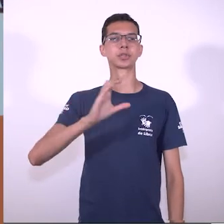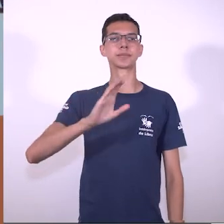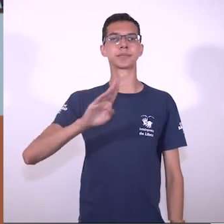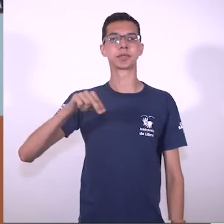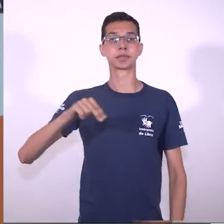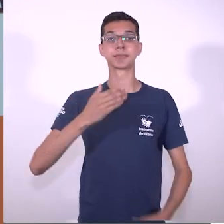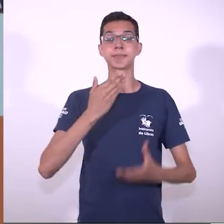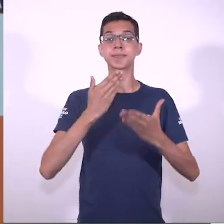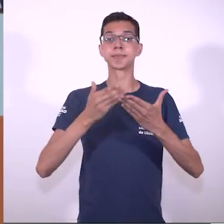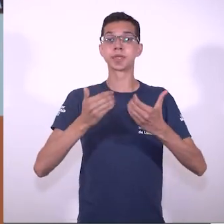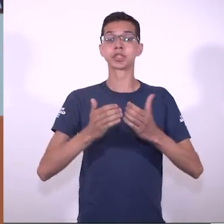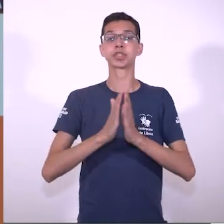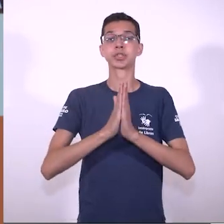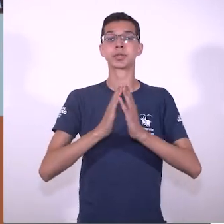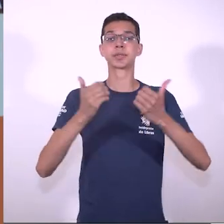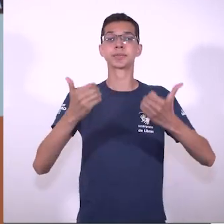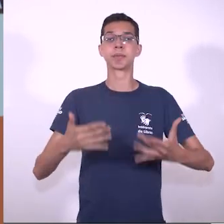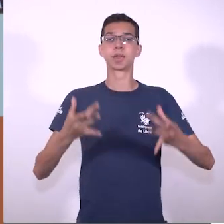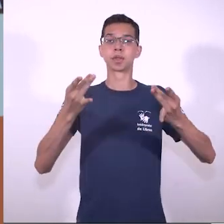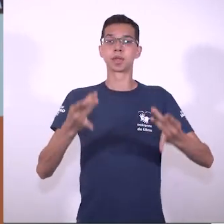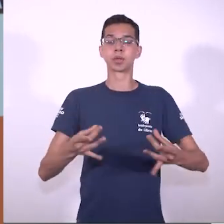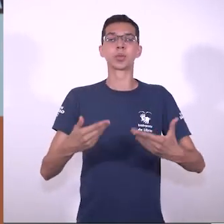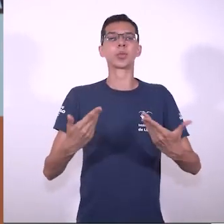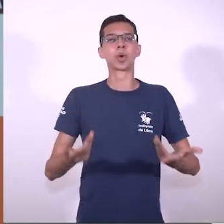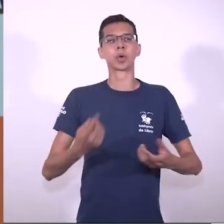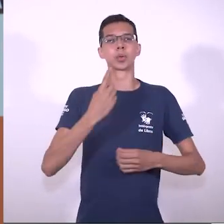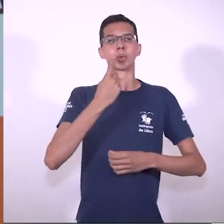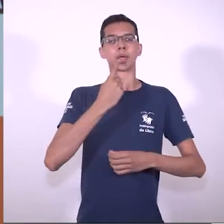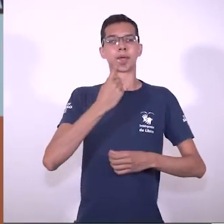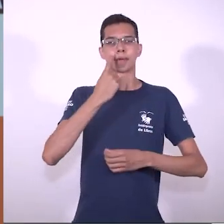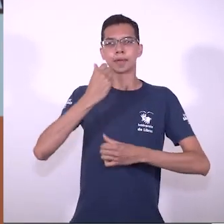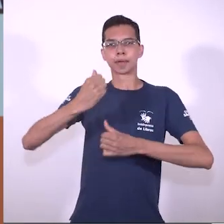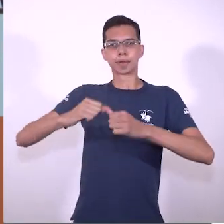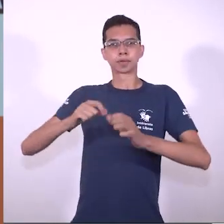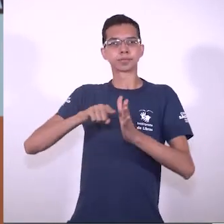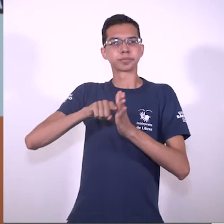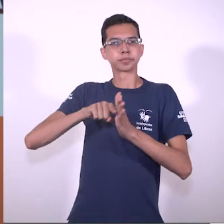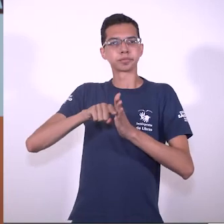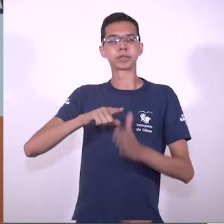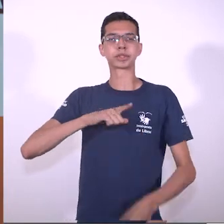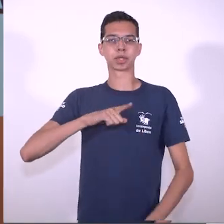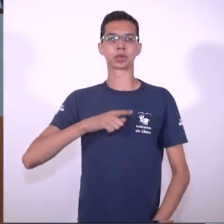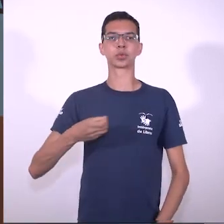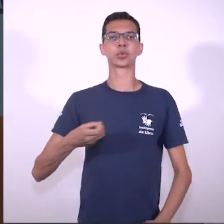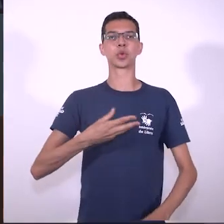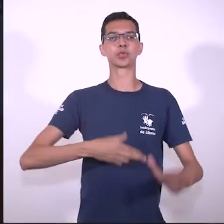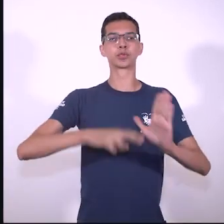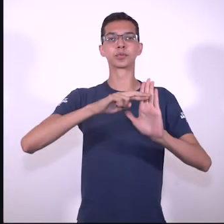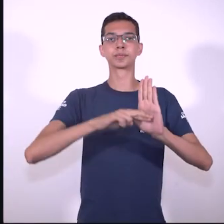quais são exatamente os exames clínicos feitos nas etapas desse novo protocolo.